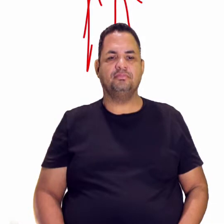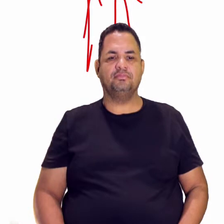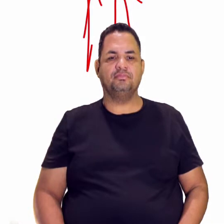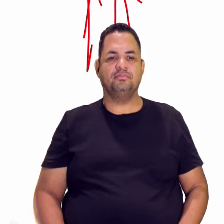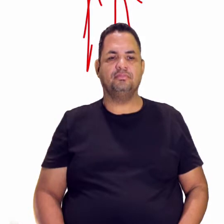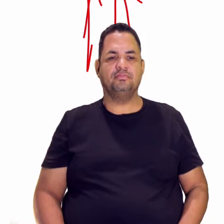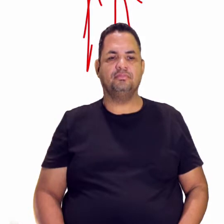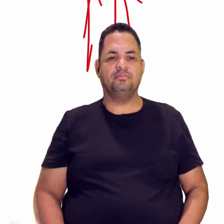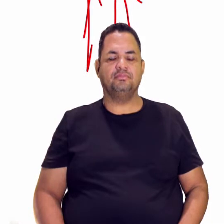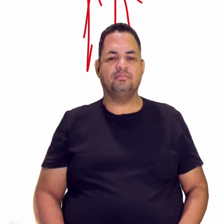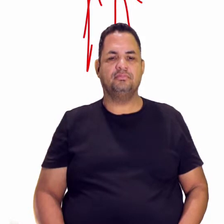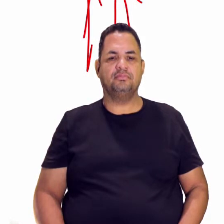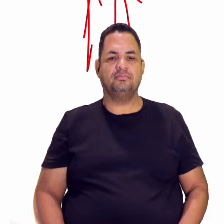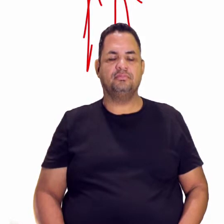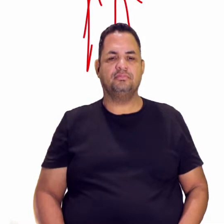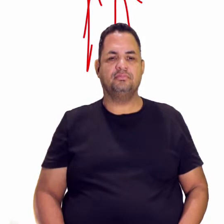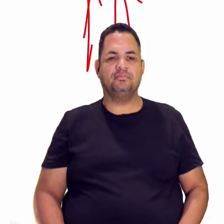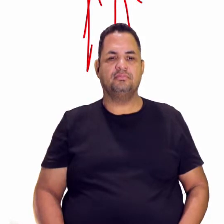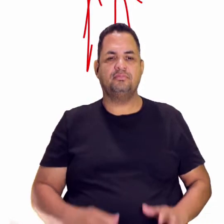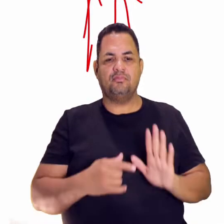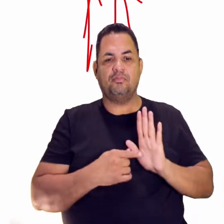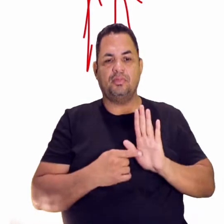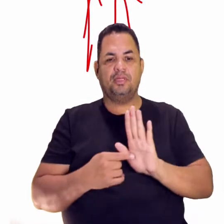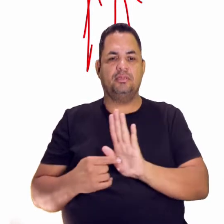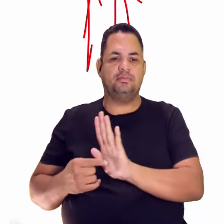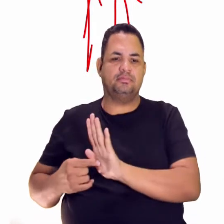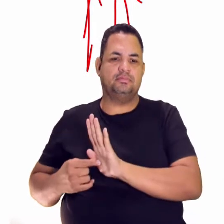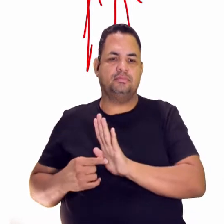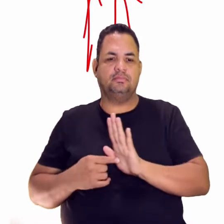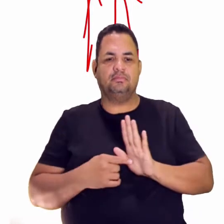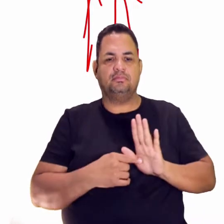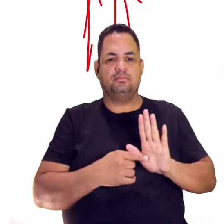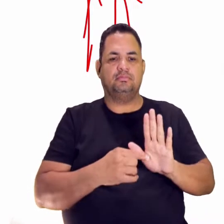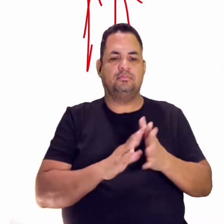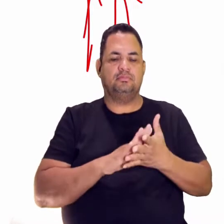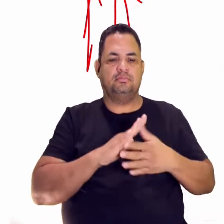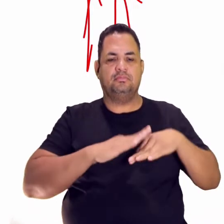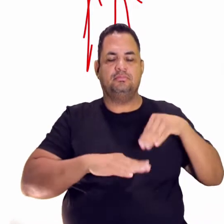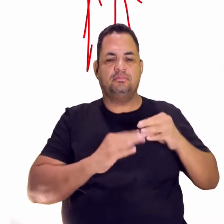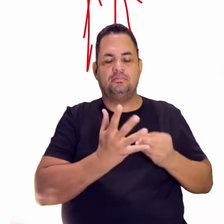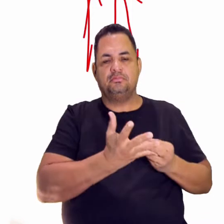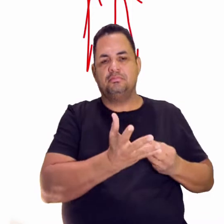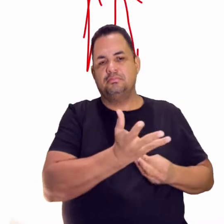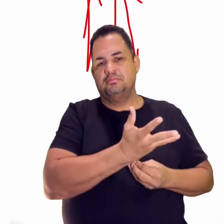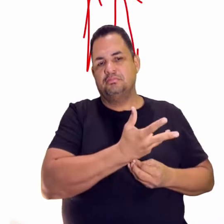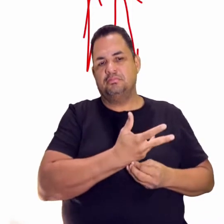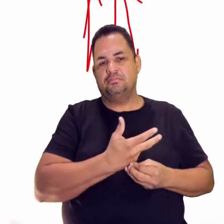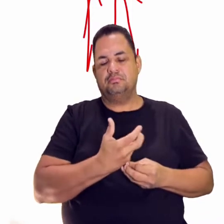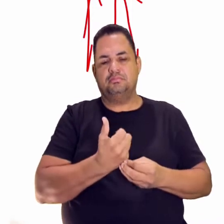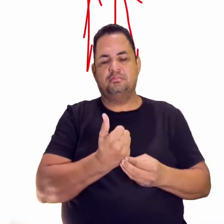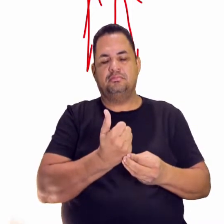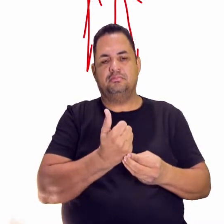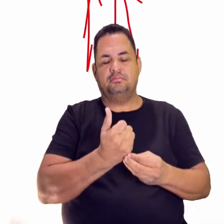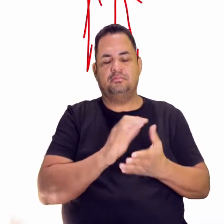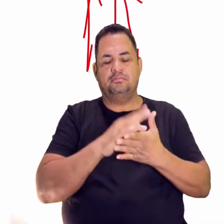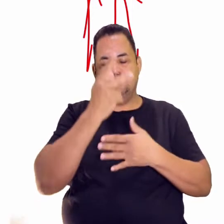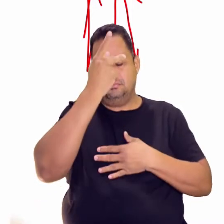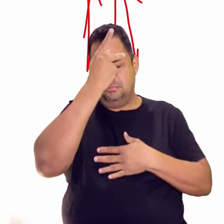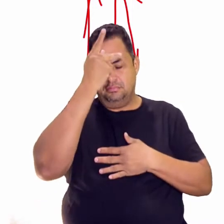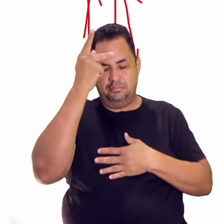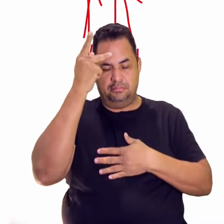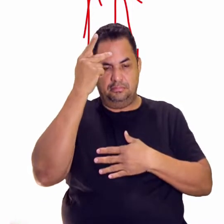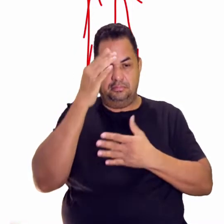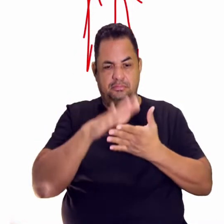A instalação é uma exposição artística onde as pessoas